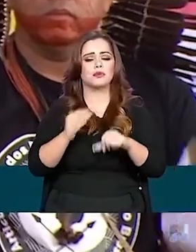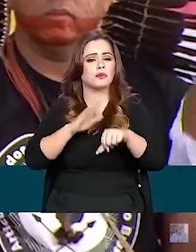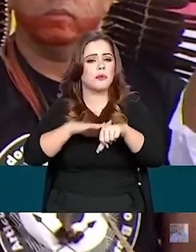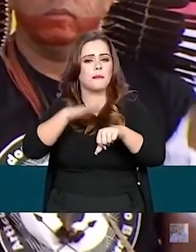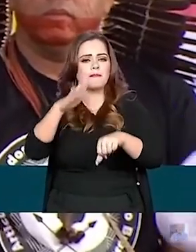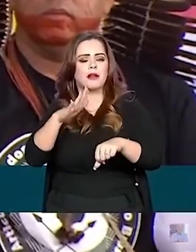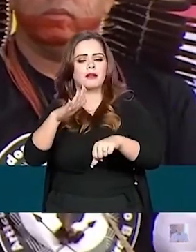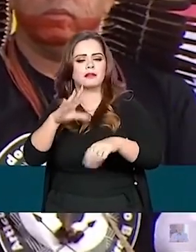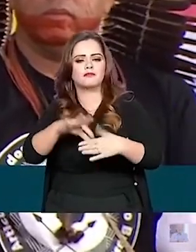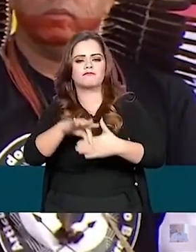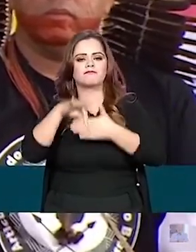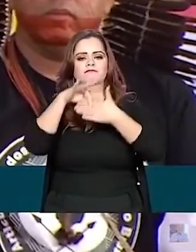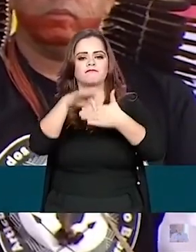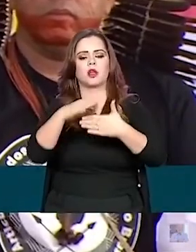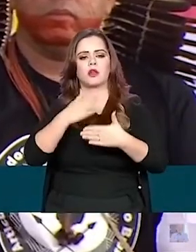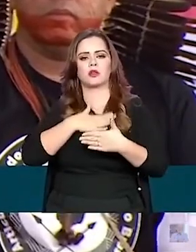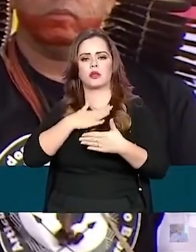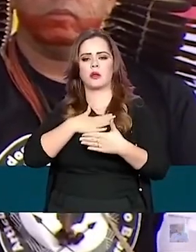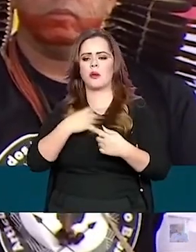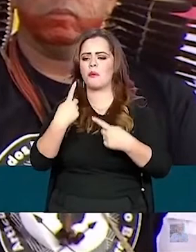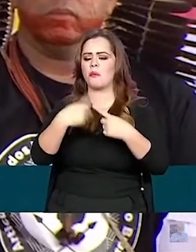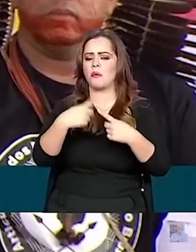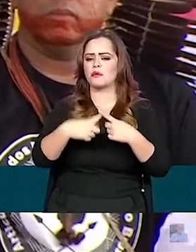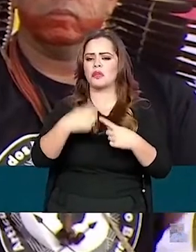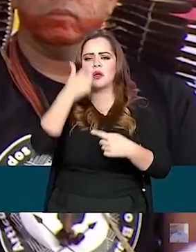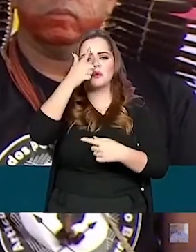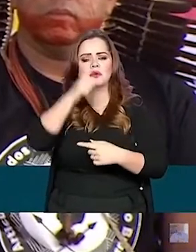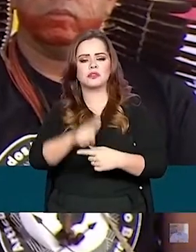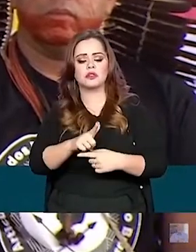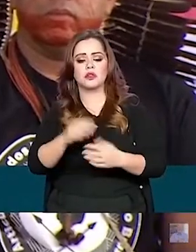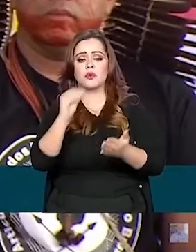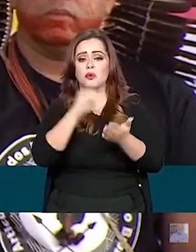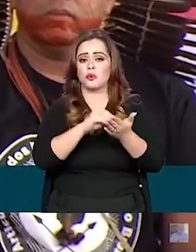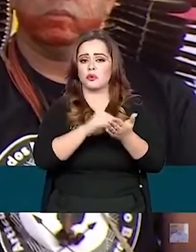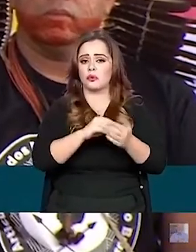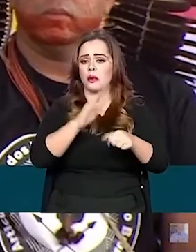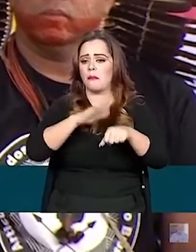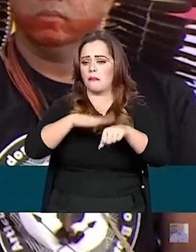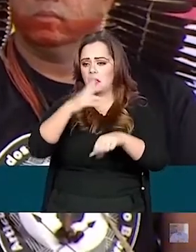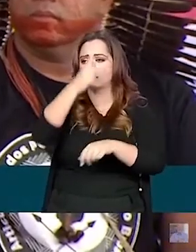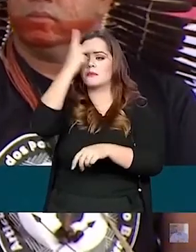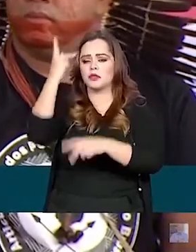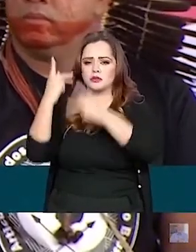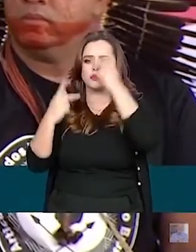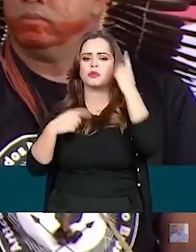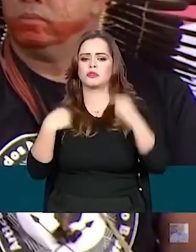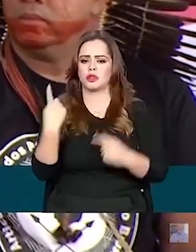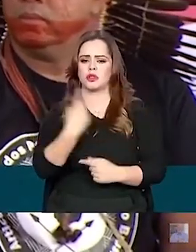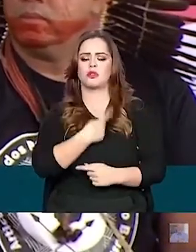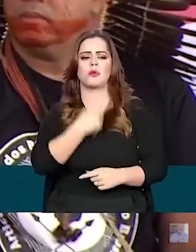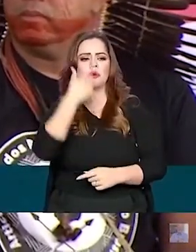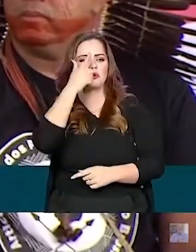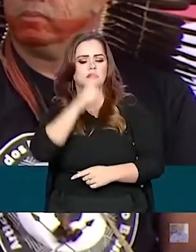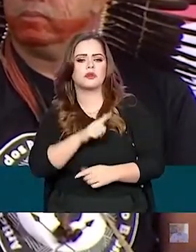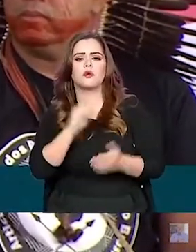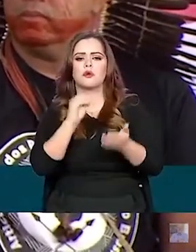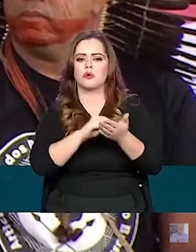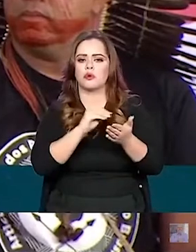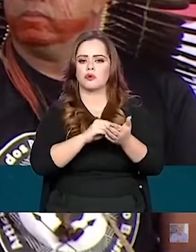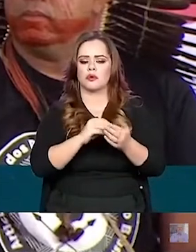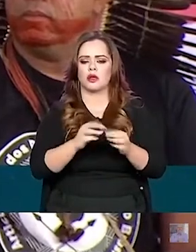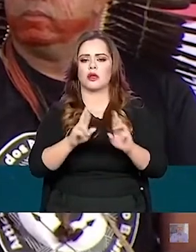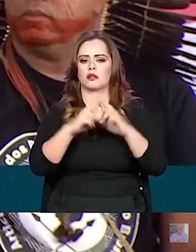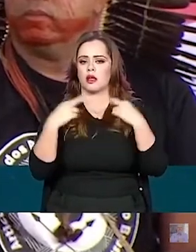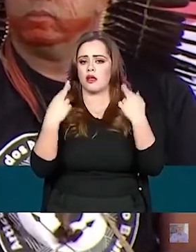do que eu, porque ele conseguiu colocar muito mais gente aqui do que eu consigo colocar na reunião do ministério.